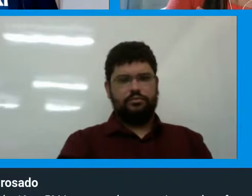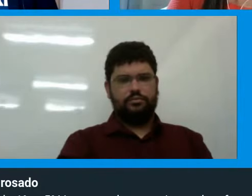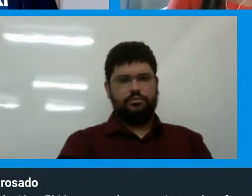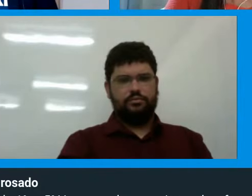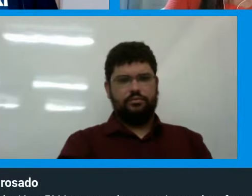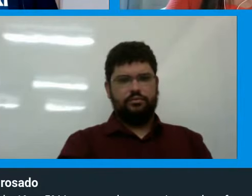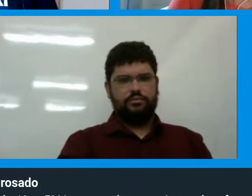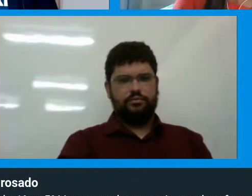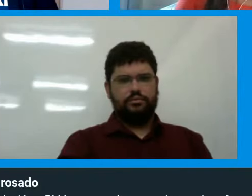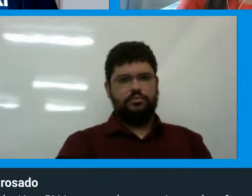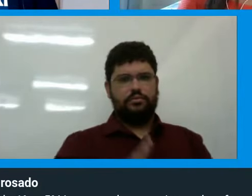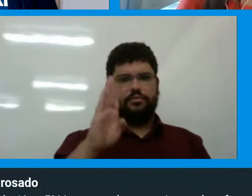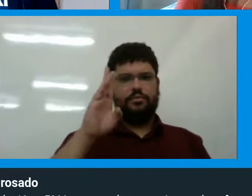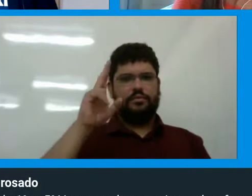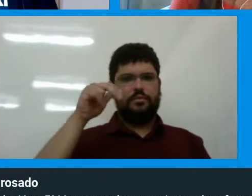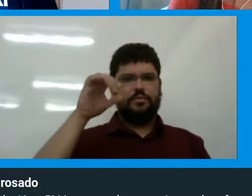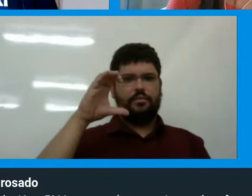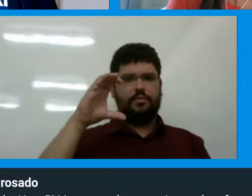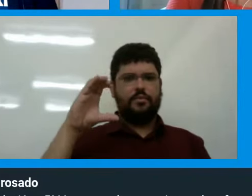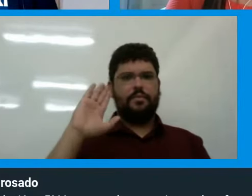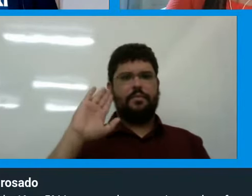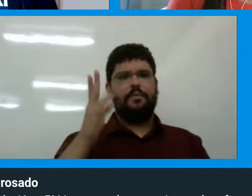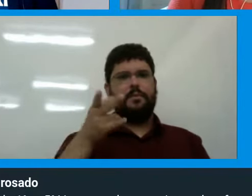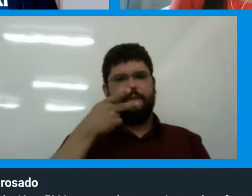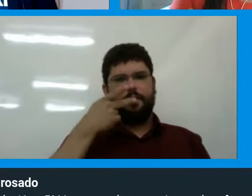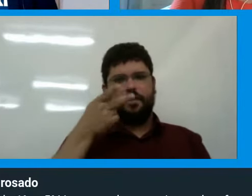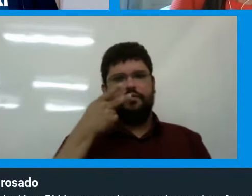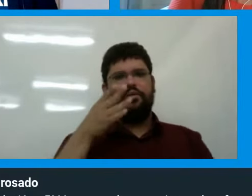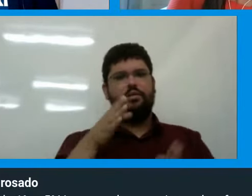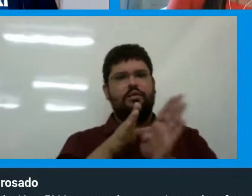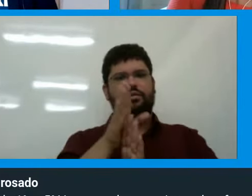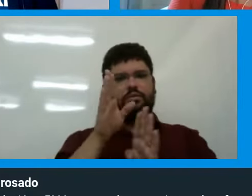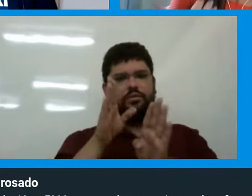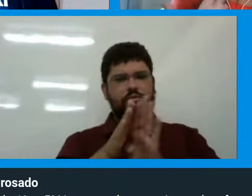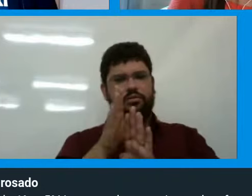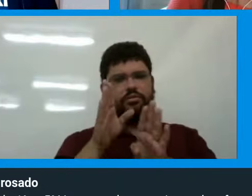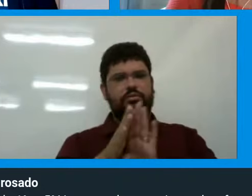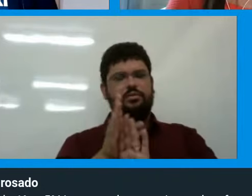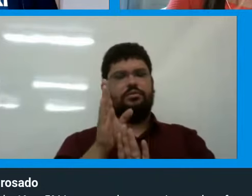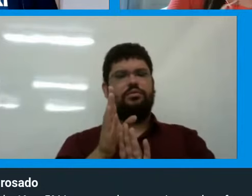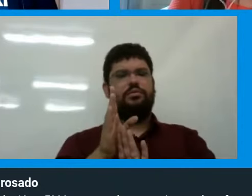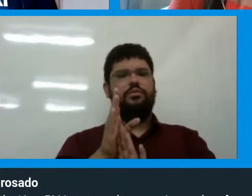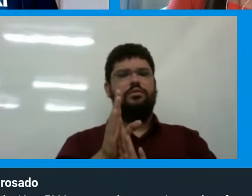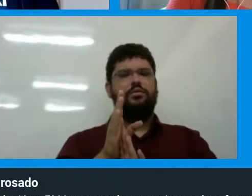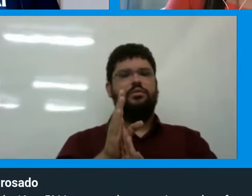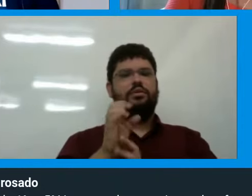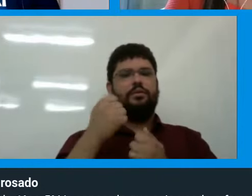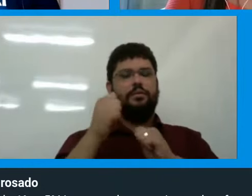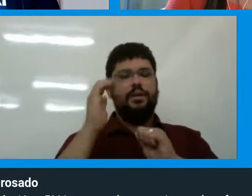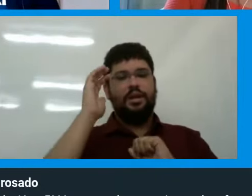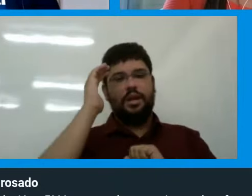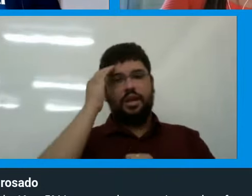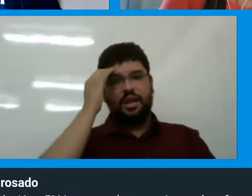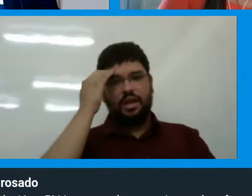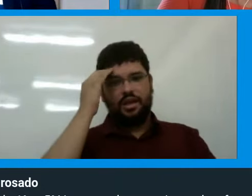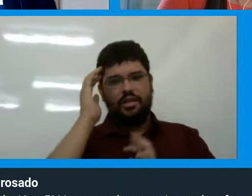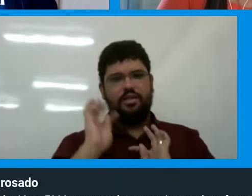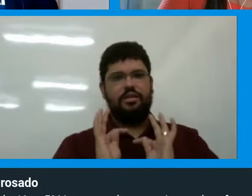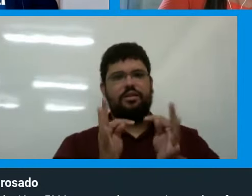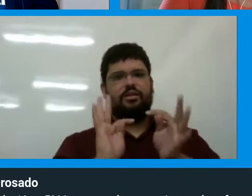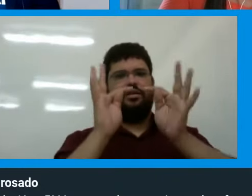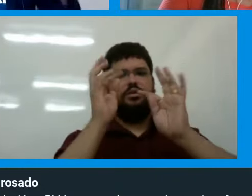A BNCC, né, já diz, né, orienta que é chegado o momento de compreender, de utilizar as novas